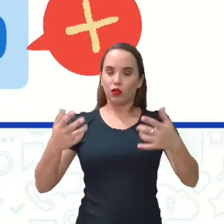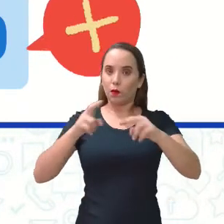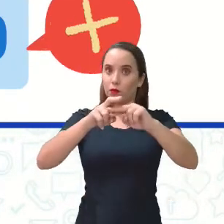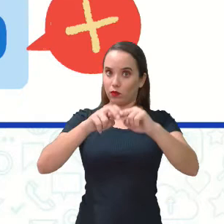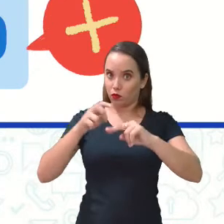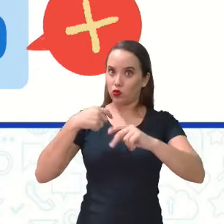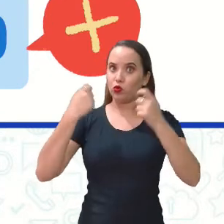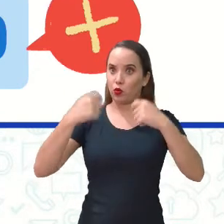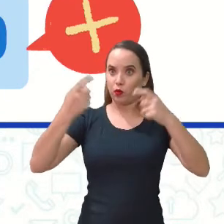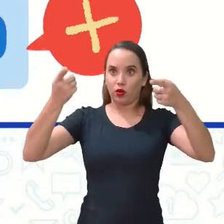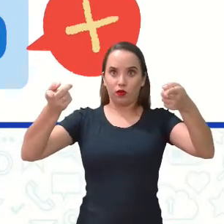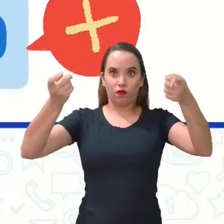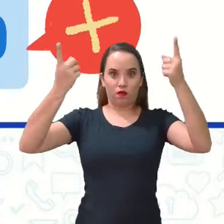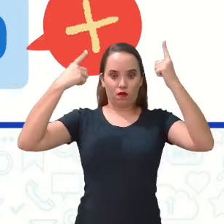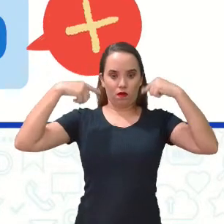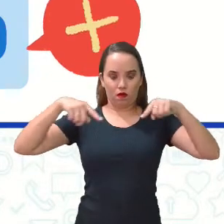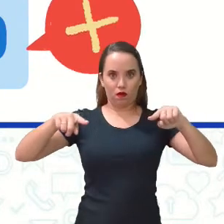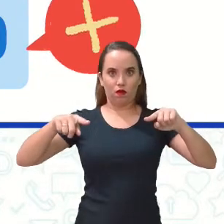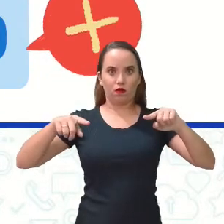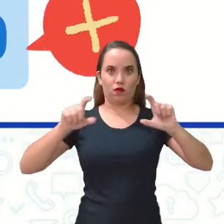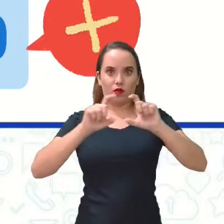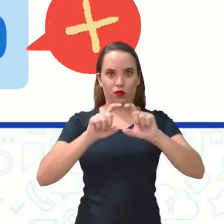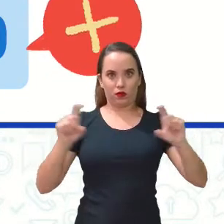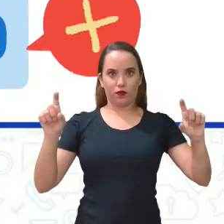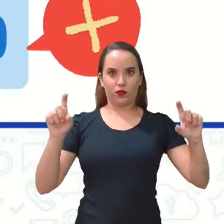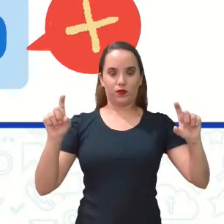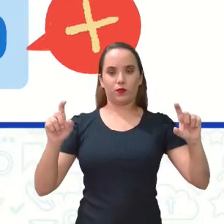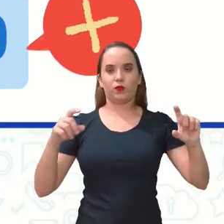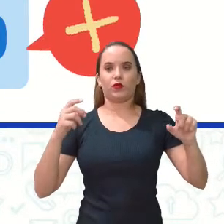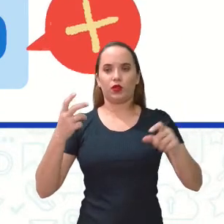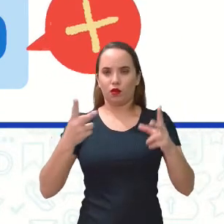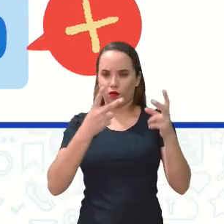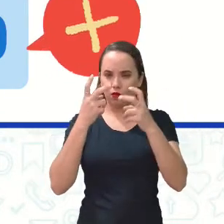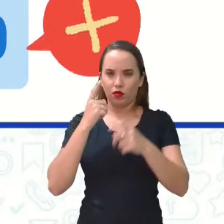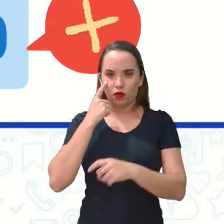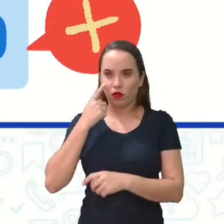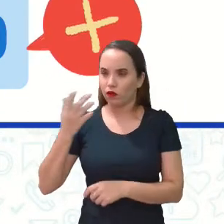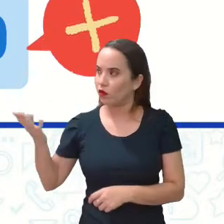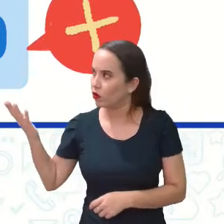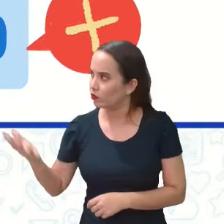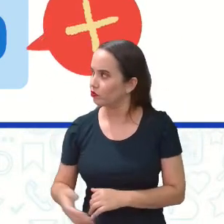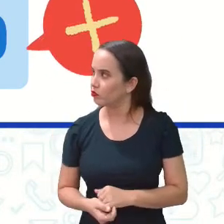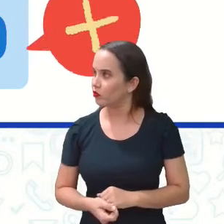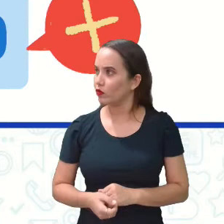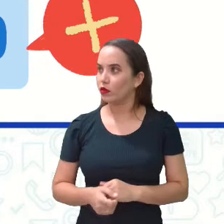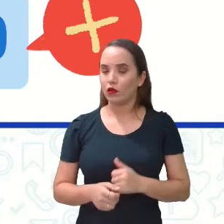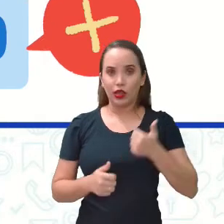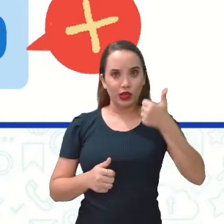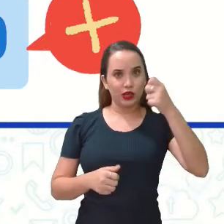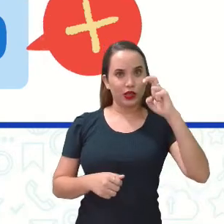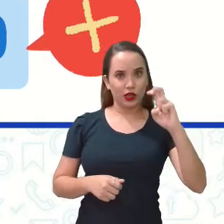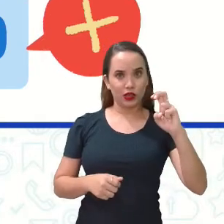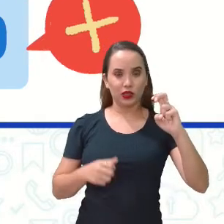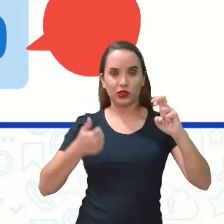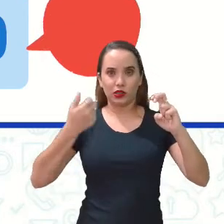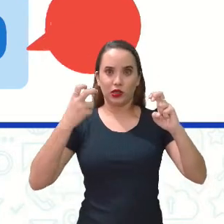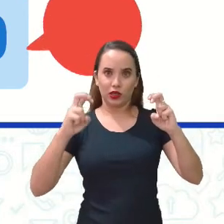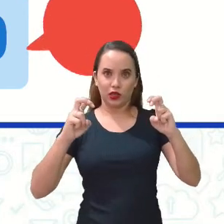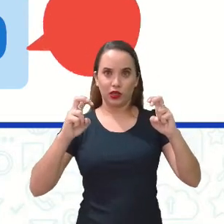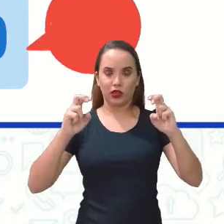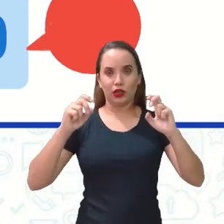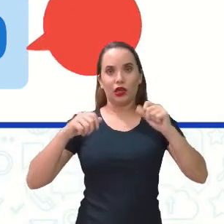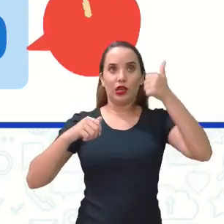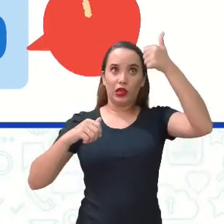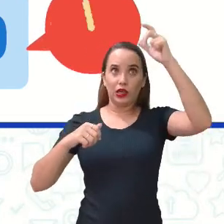a equação de baixo. Observa que 15, tanto para a bola de basquete quanto para a bola de vôlei, satisfaz a equação de cima, mas